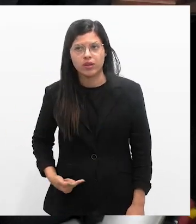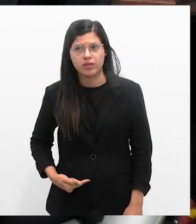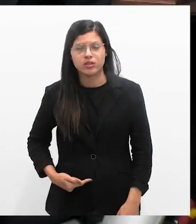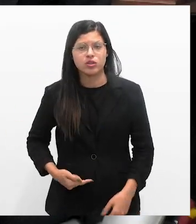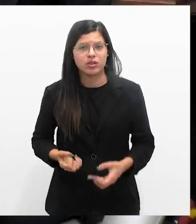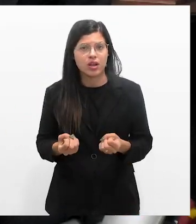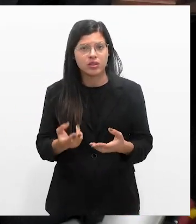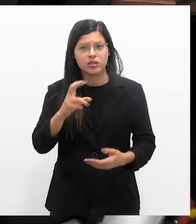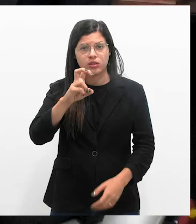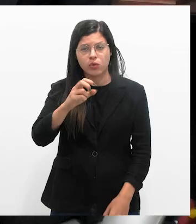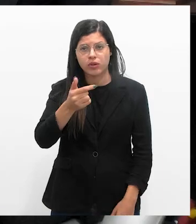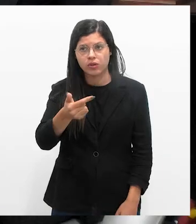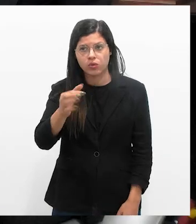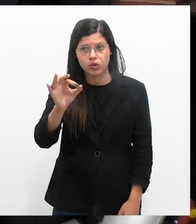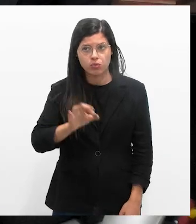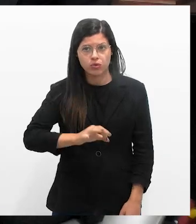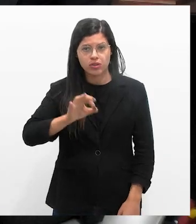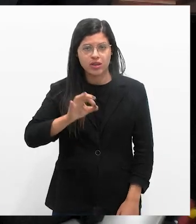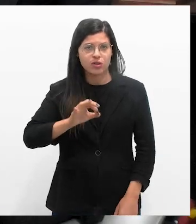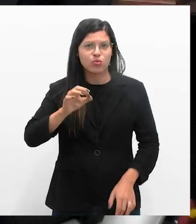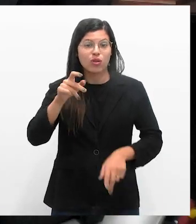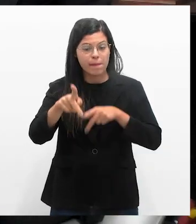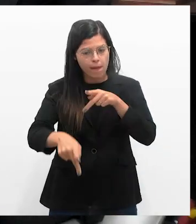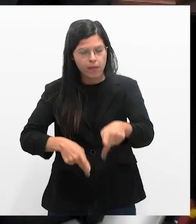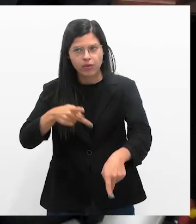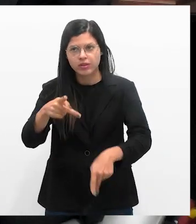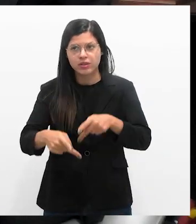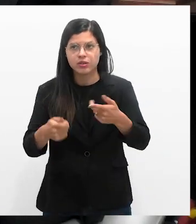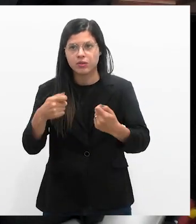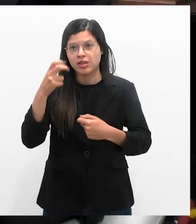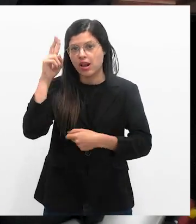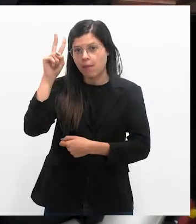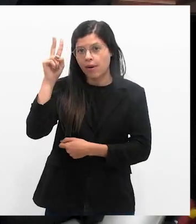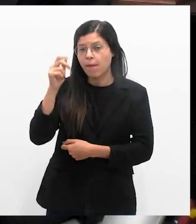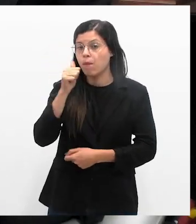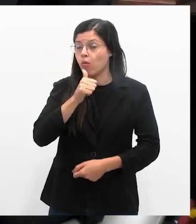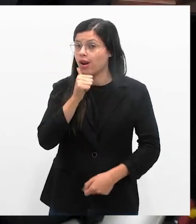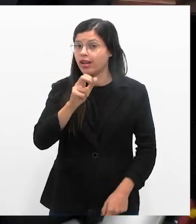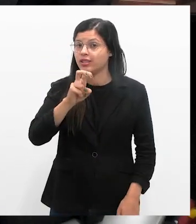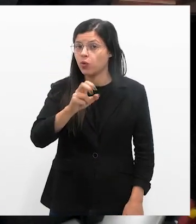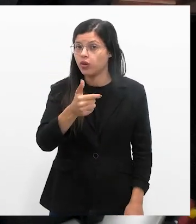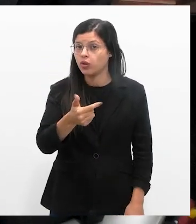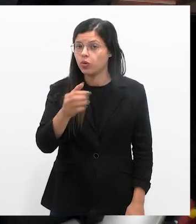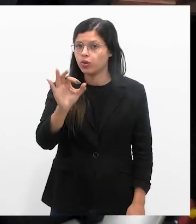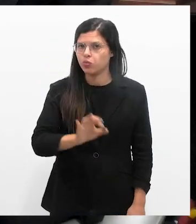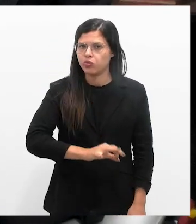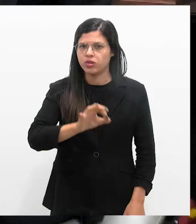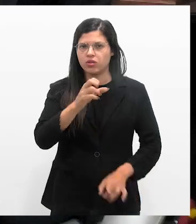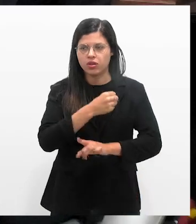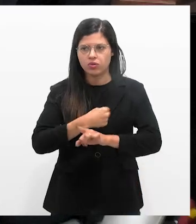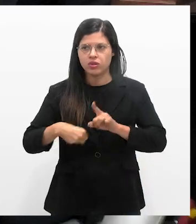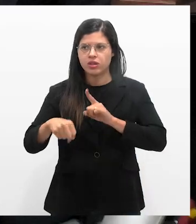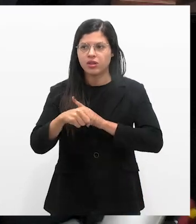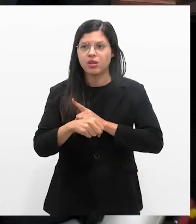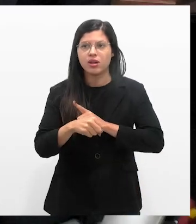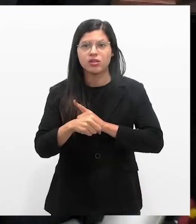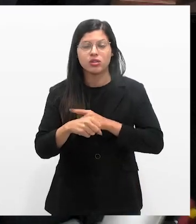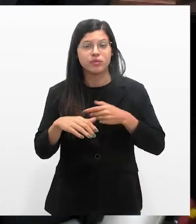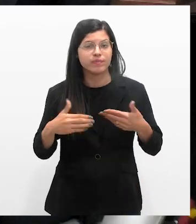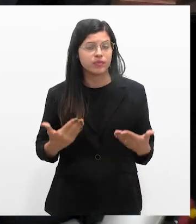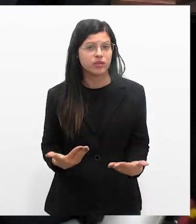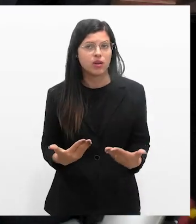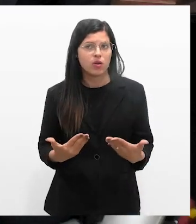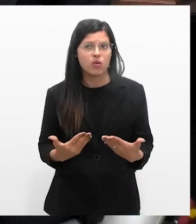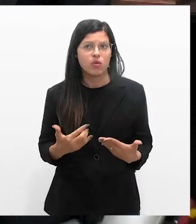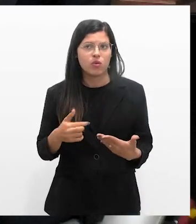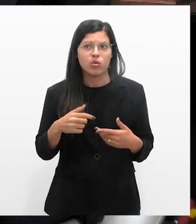governante dá para 52% da sua população, porque a gente tem que lembrar que as mulheres são 52% da